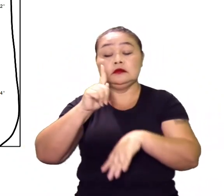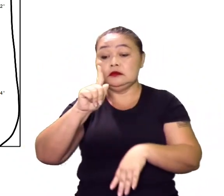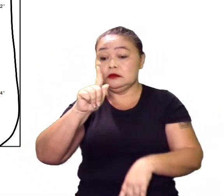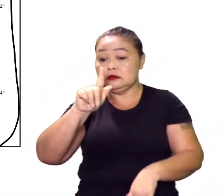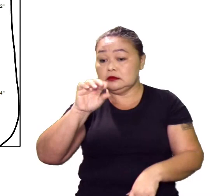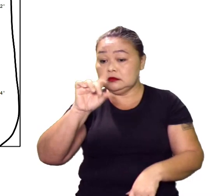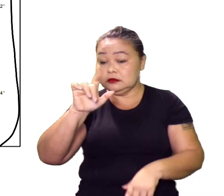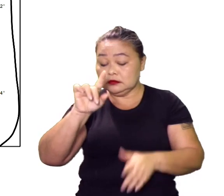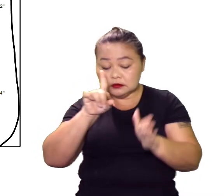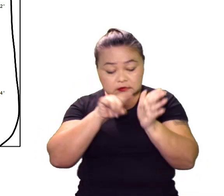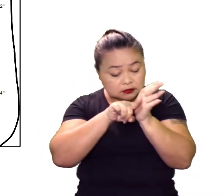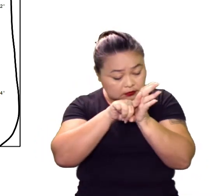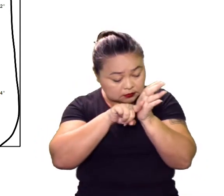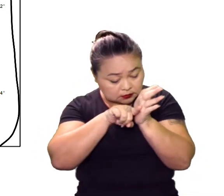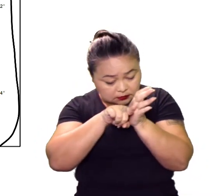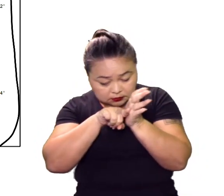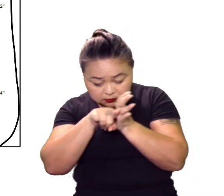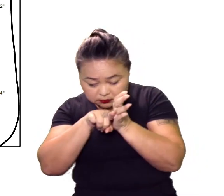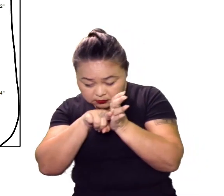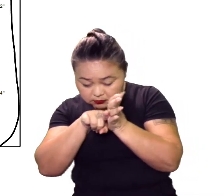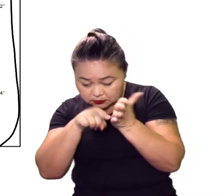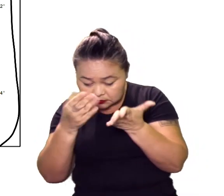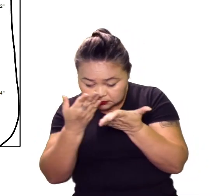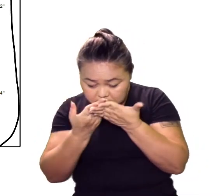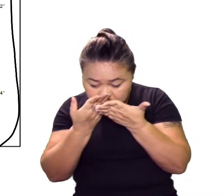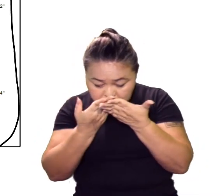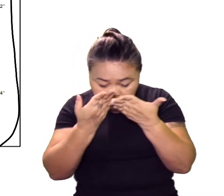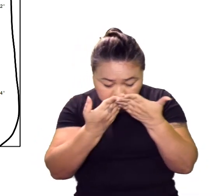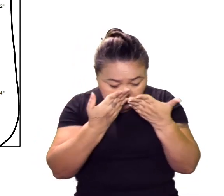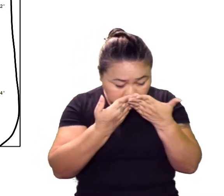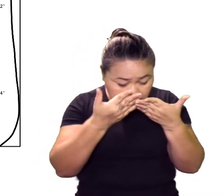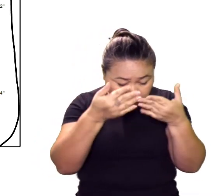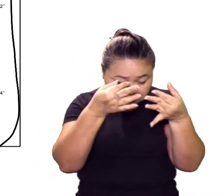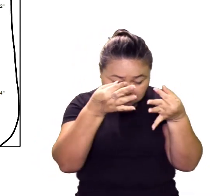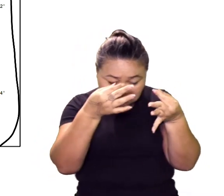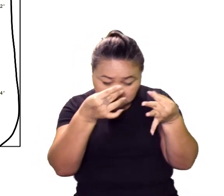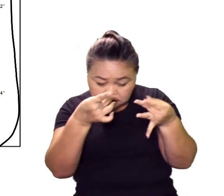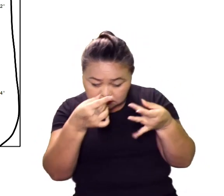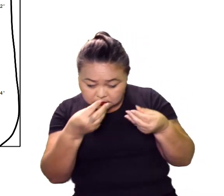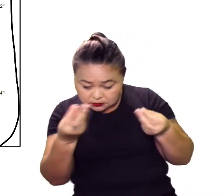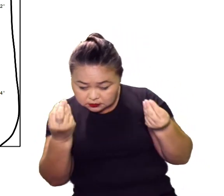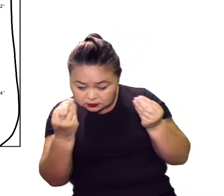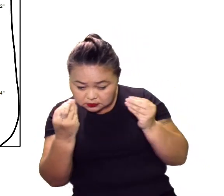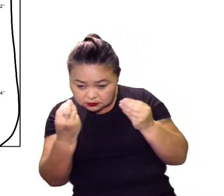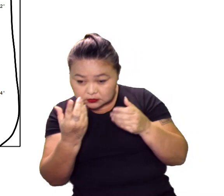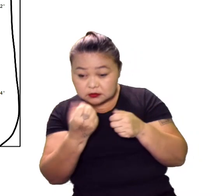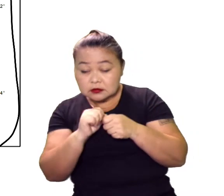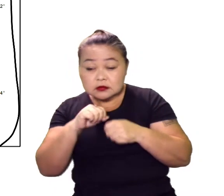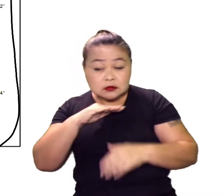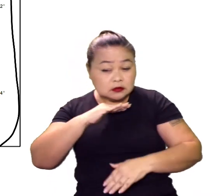que fizeram esse estudo bem detalhado da geologia de Rondônia.